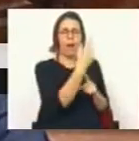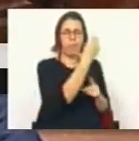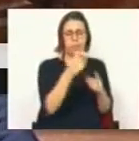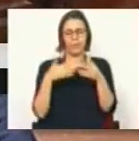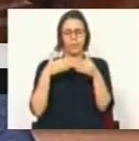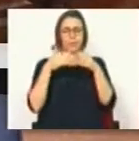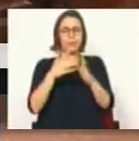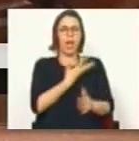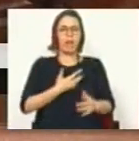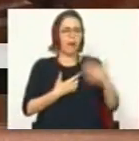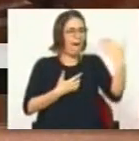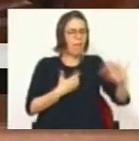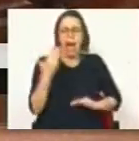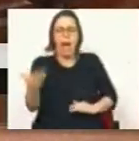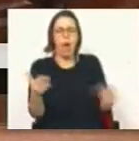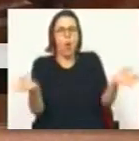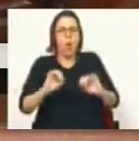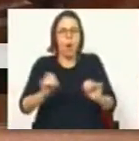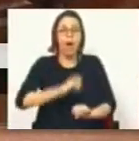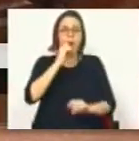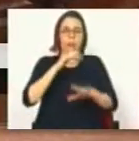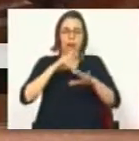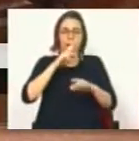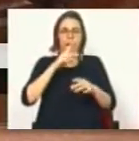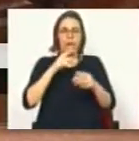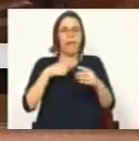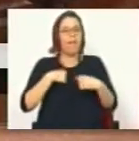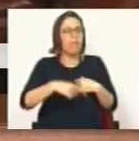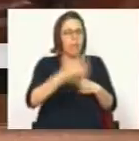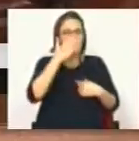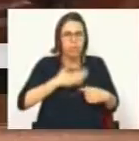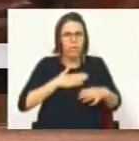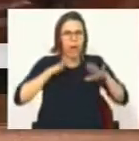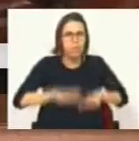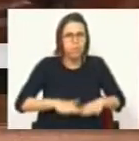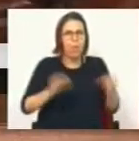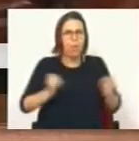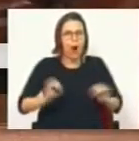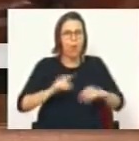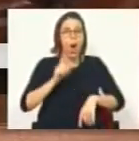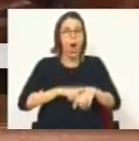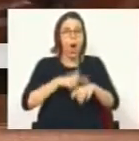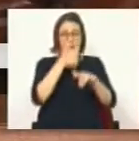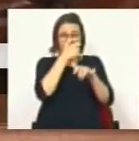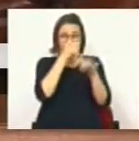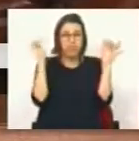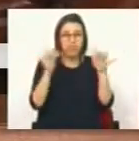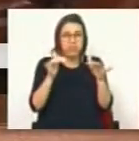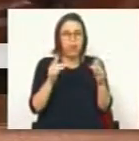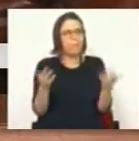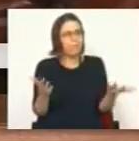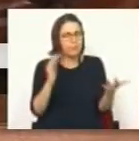de embarcações de reserva e, frequentemente, são suspensas diversas ligações, particularmente nas horas de ponta, o que